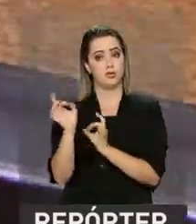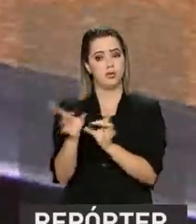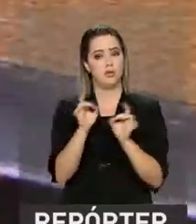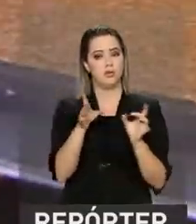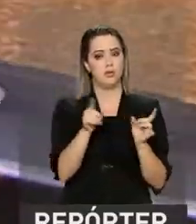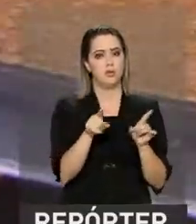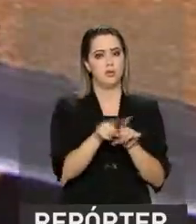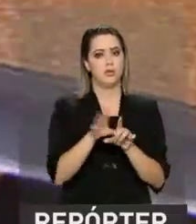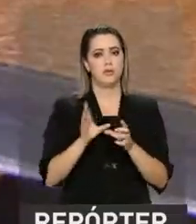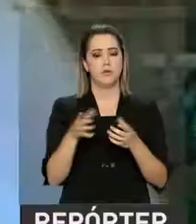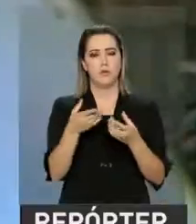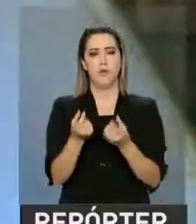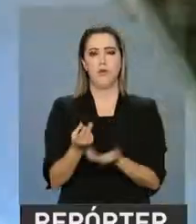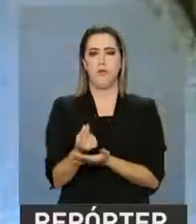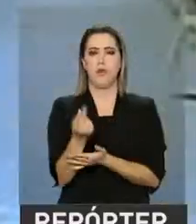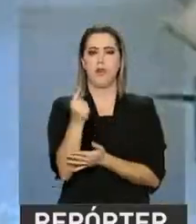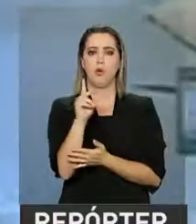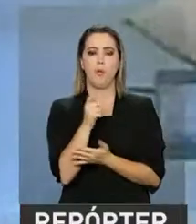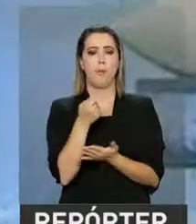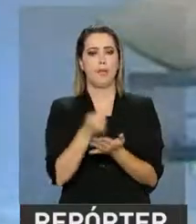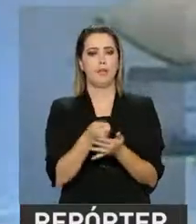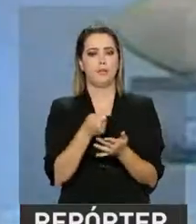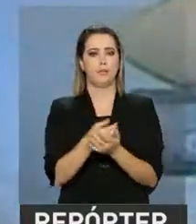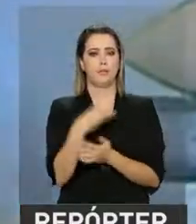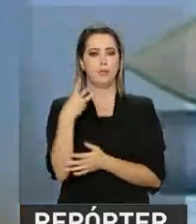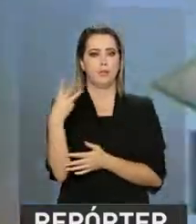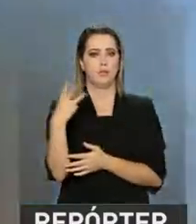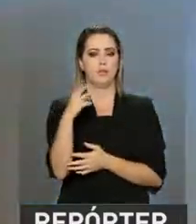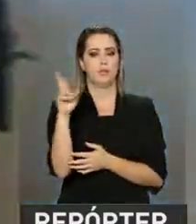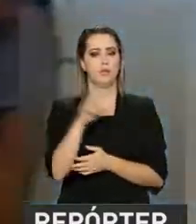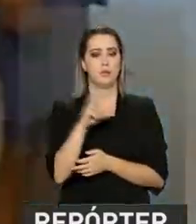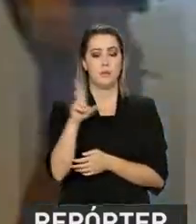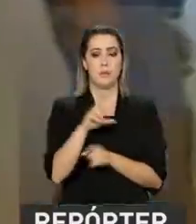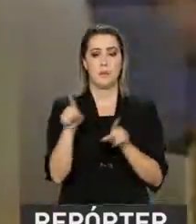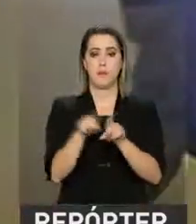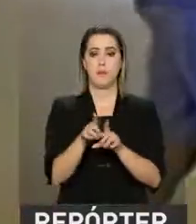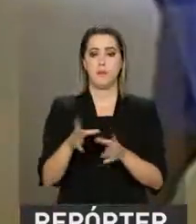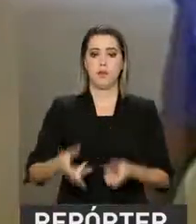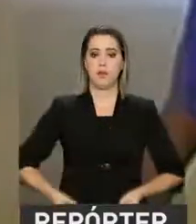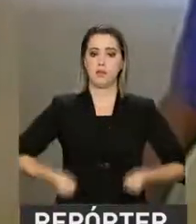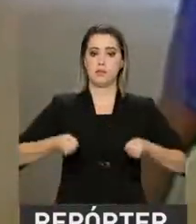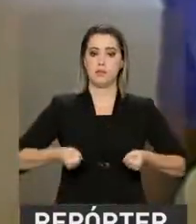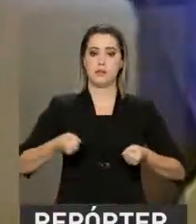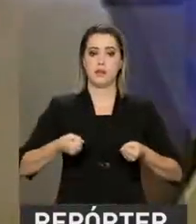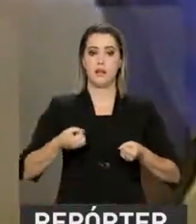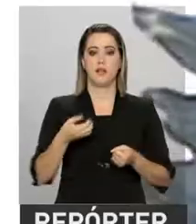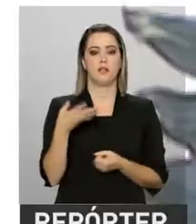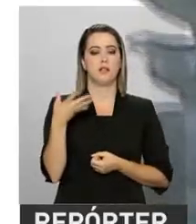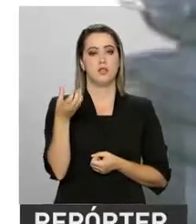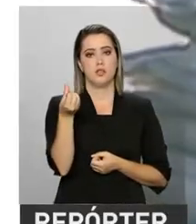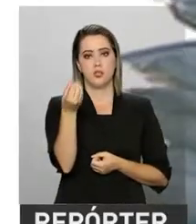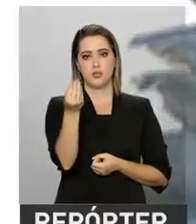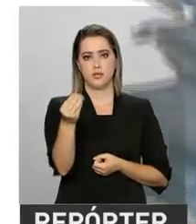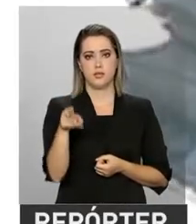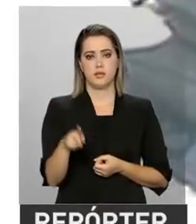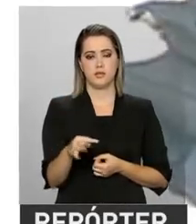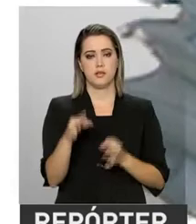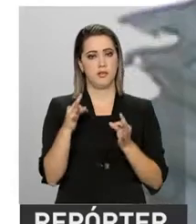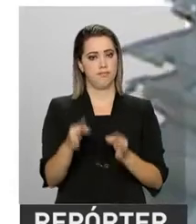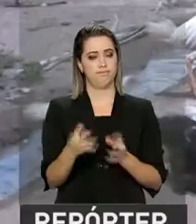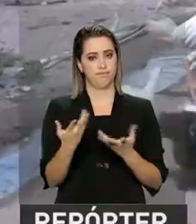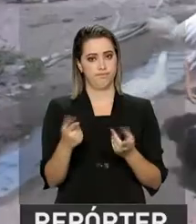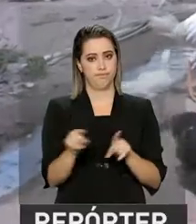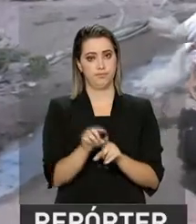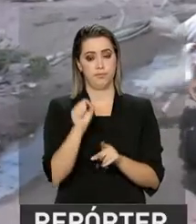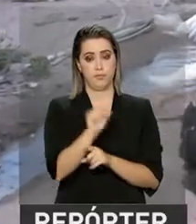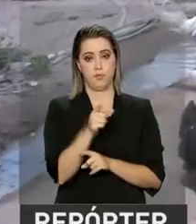ao preço subsidiado de 33 reais a saca de 60 quilos o programa de vendas em